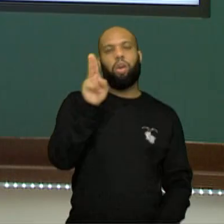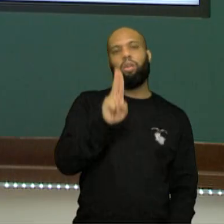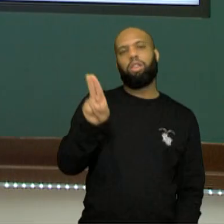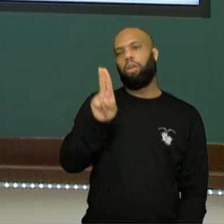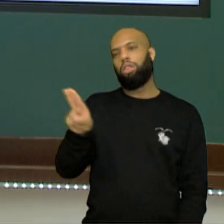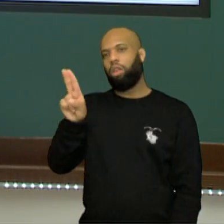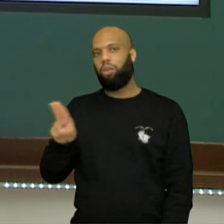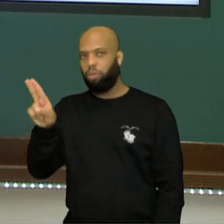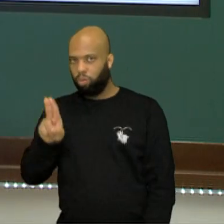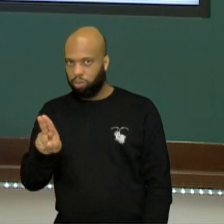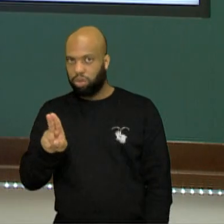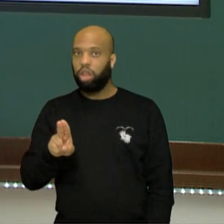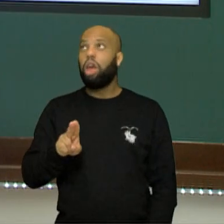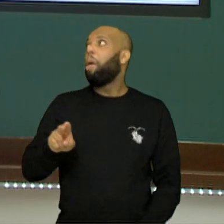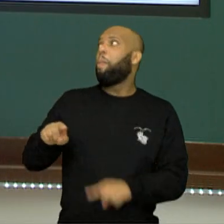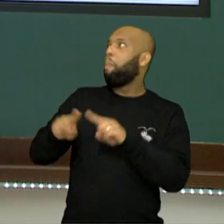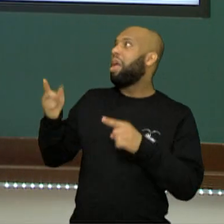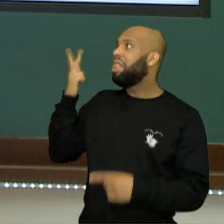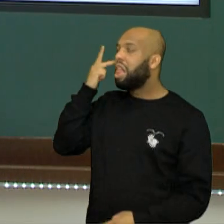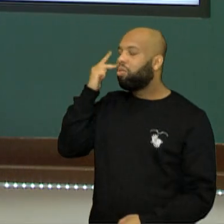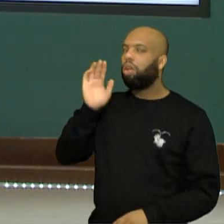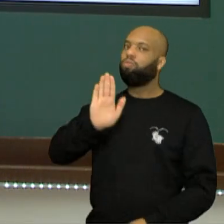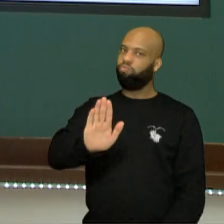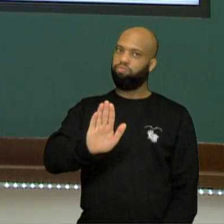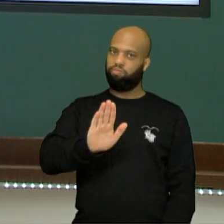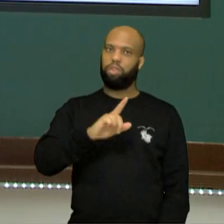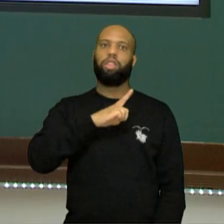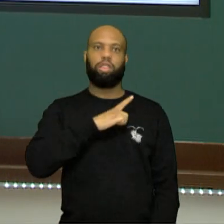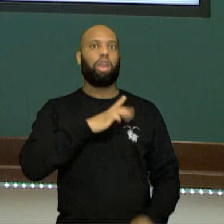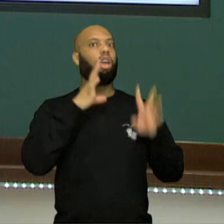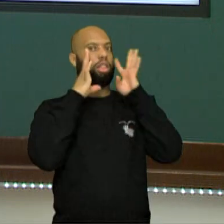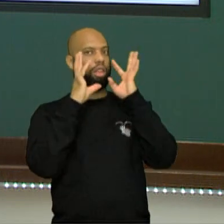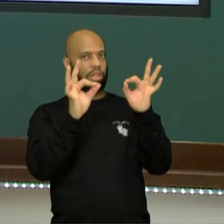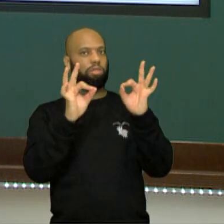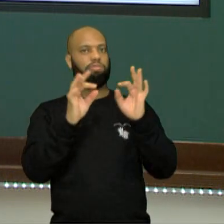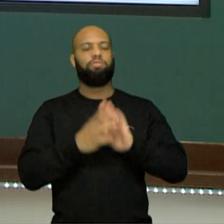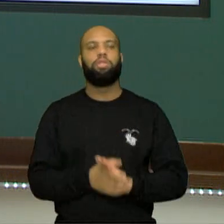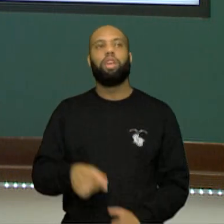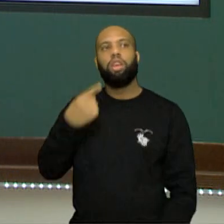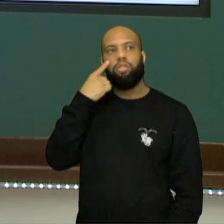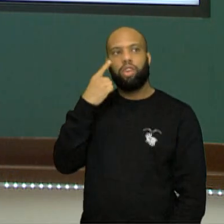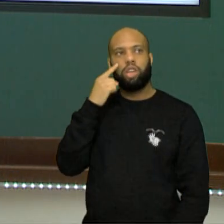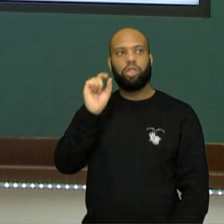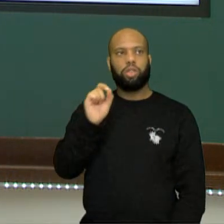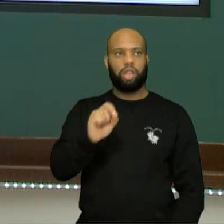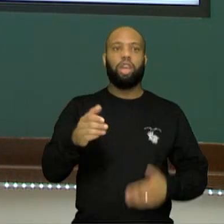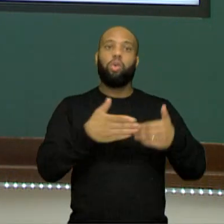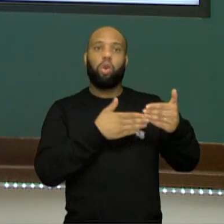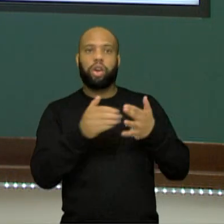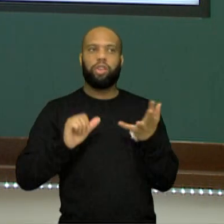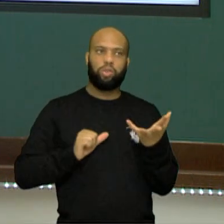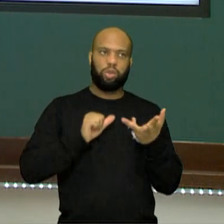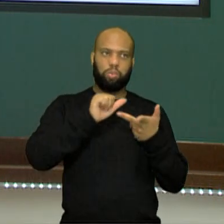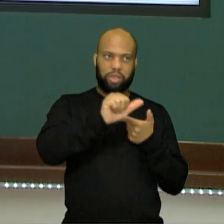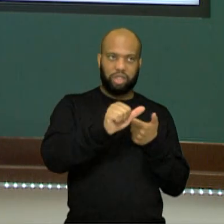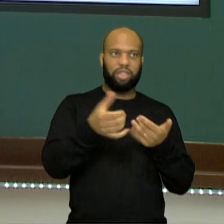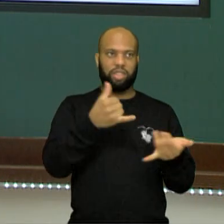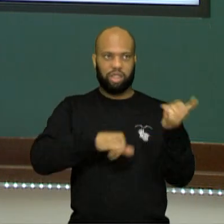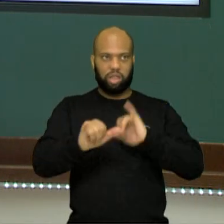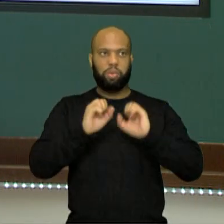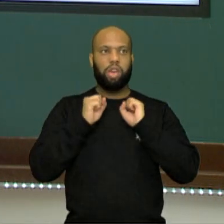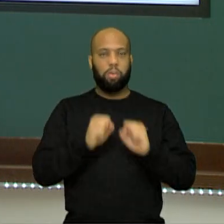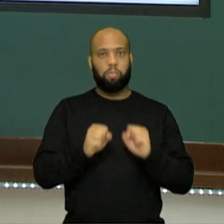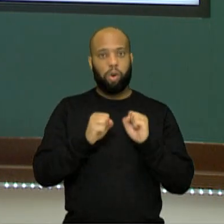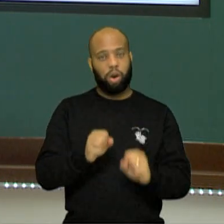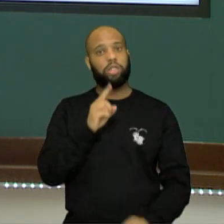indiscriminado, mesmo que seja um produto natural, tá? Então, aqui eu trago para vocês a visão de que qualquer substância química